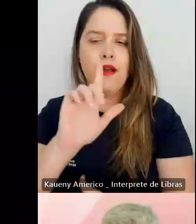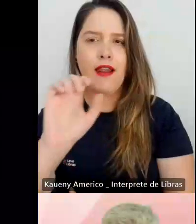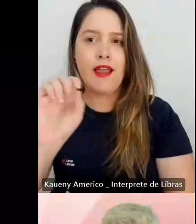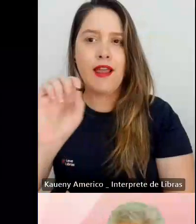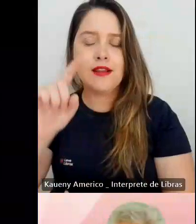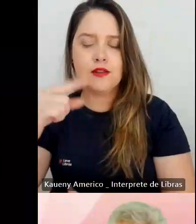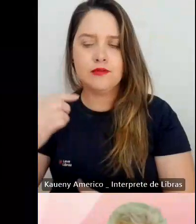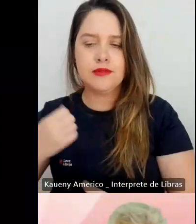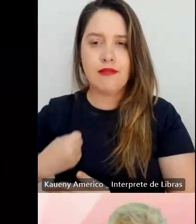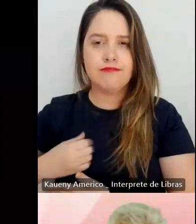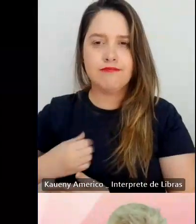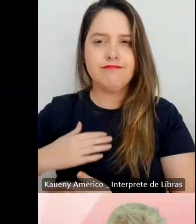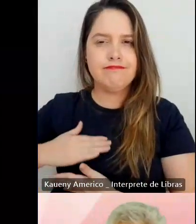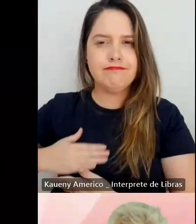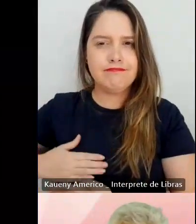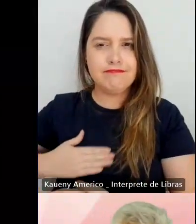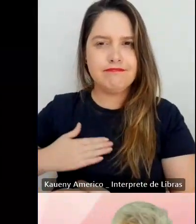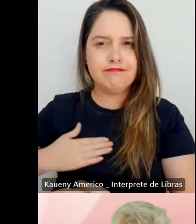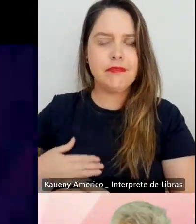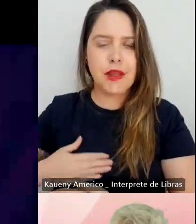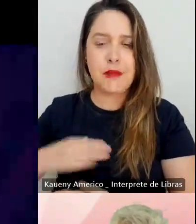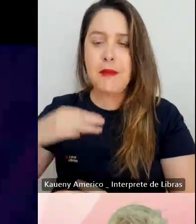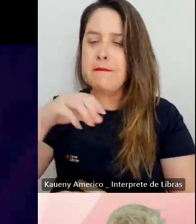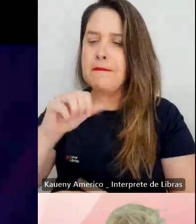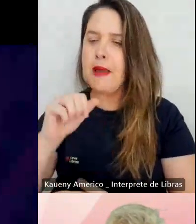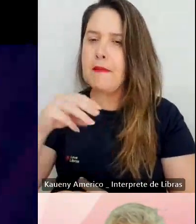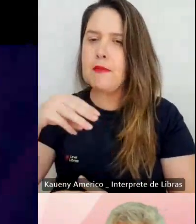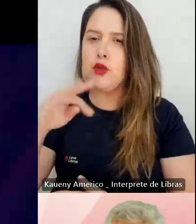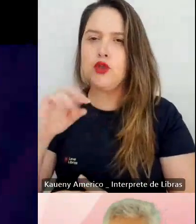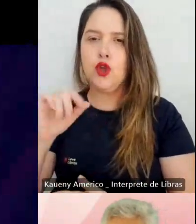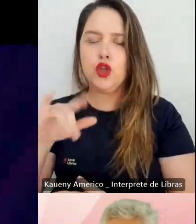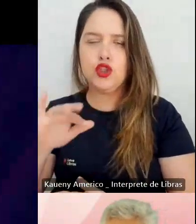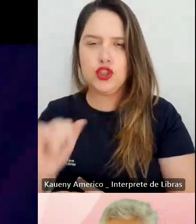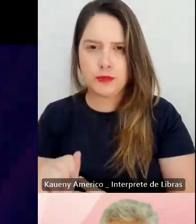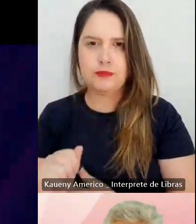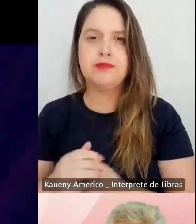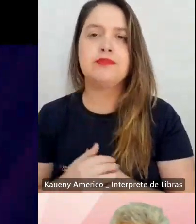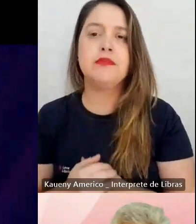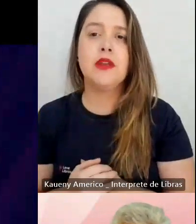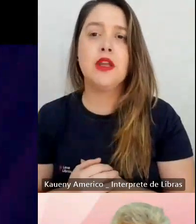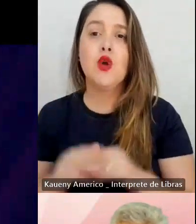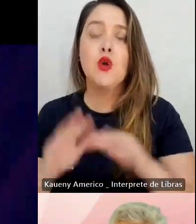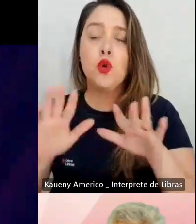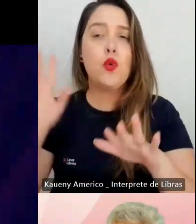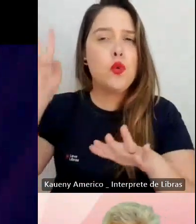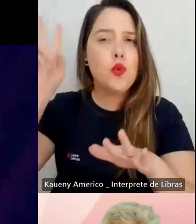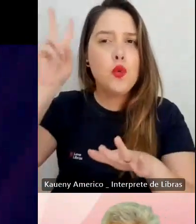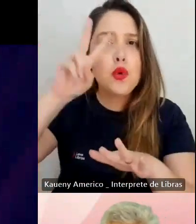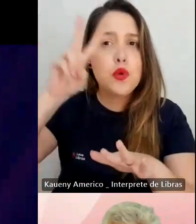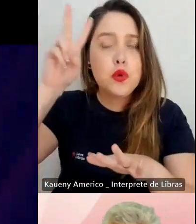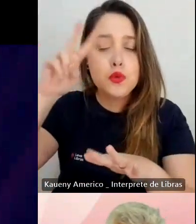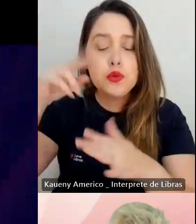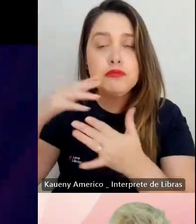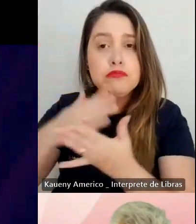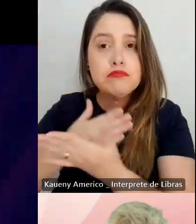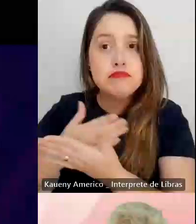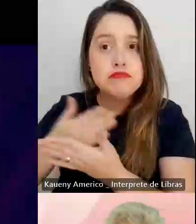Então é uma patologia antiga. O histórico do início do Outubro